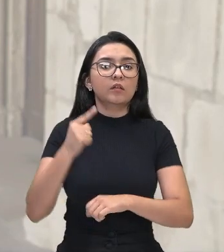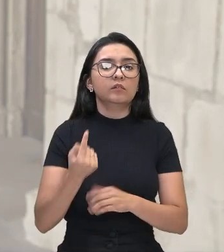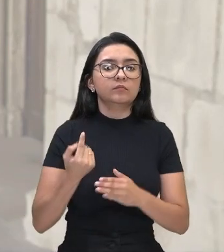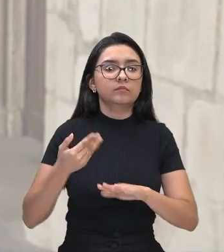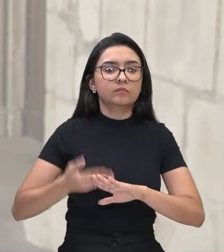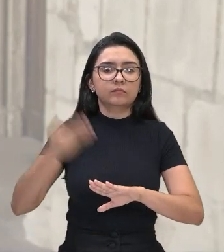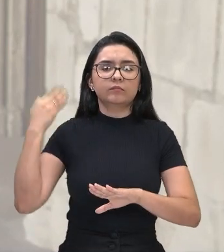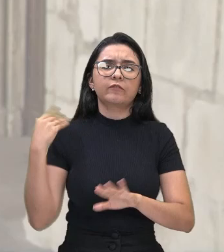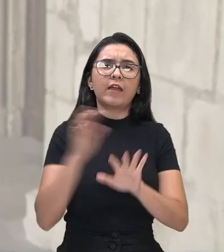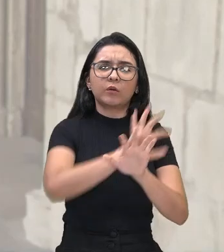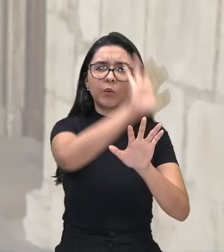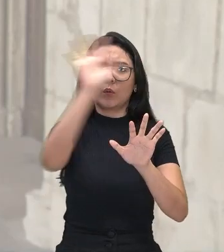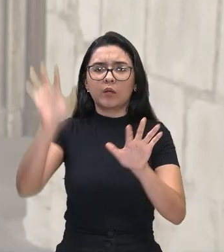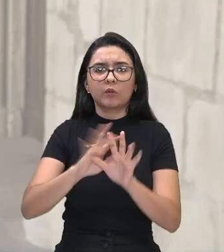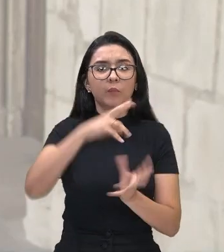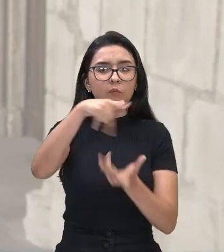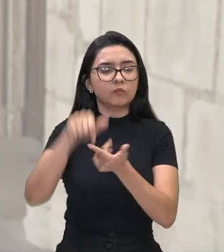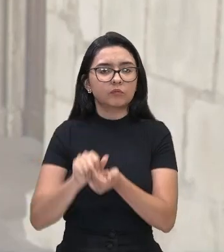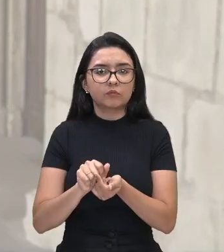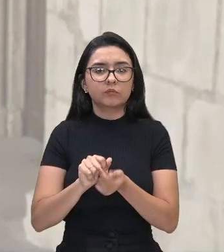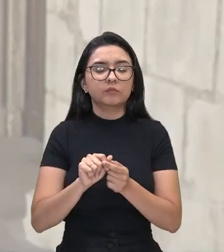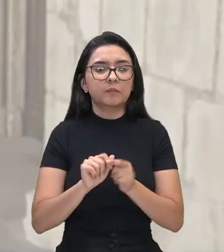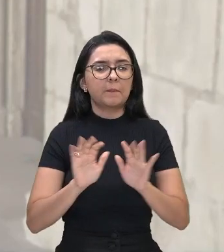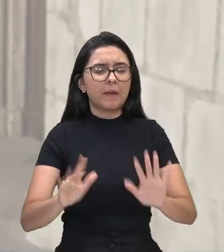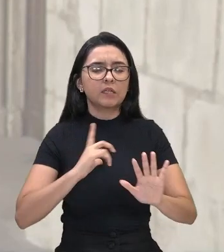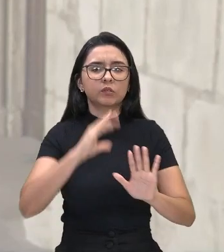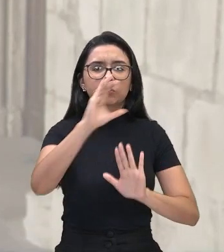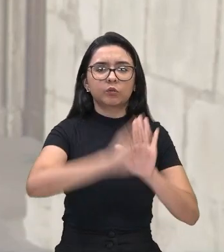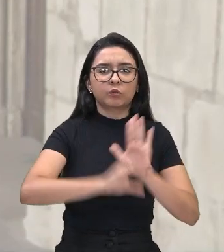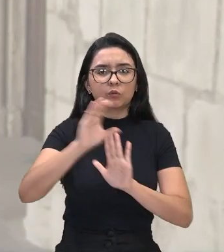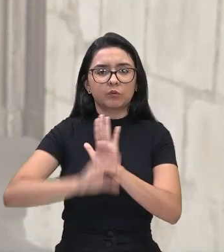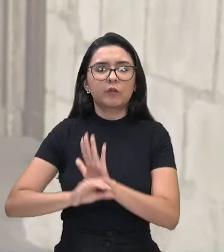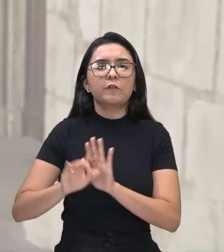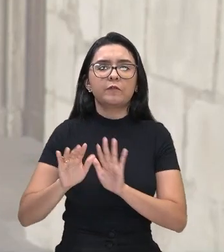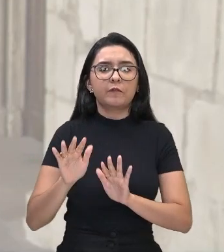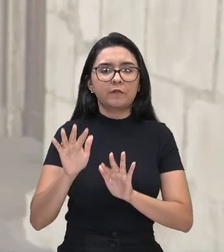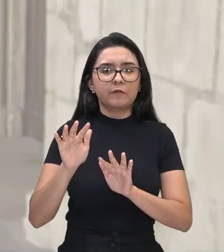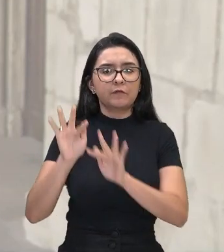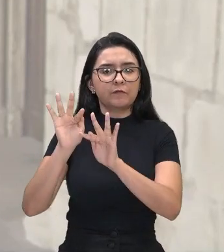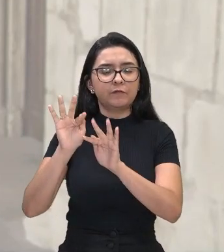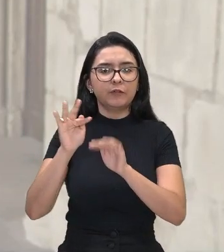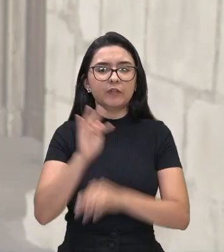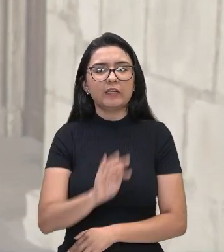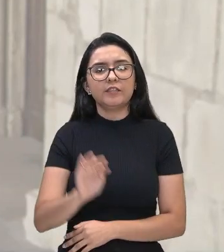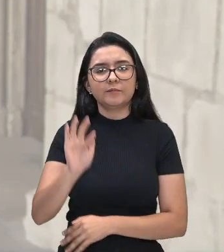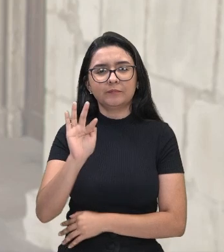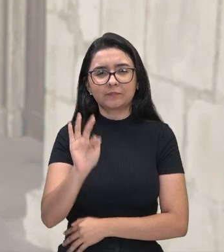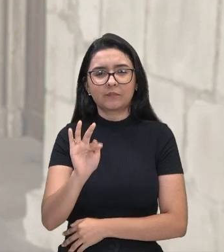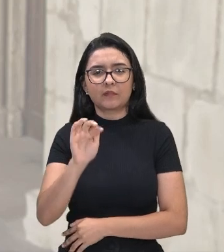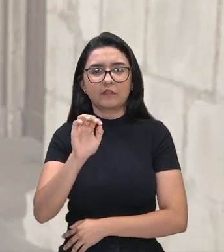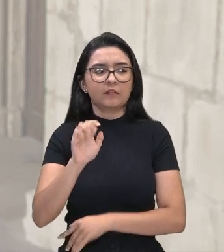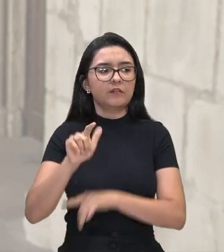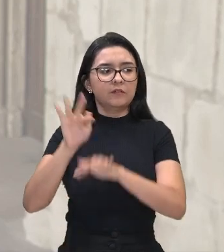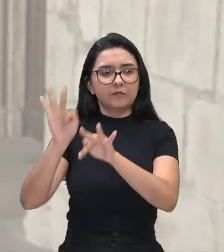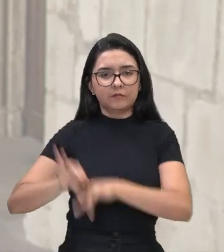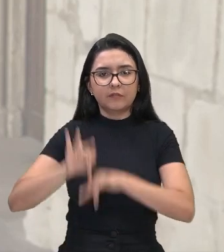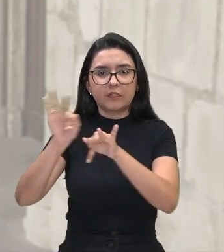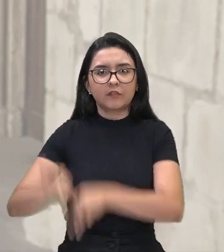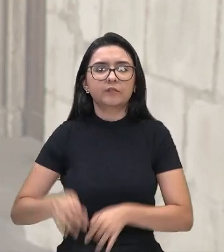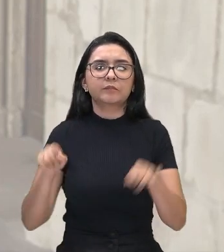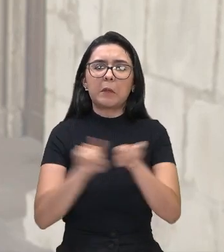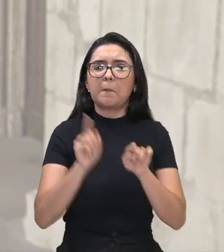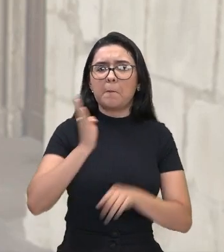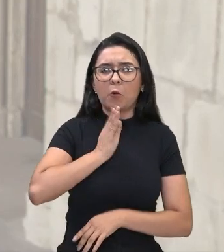os lugares do mundo. Mas esses conceitos de feudalismo, cruzadas, feudos,